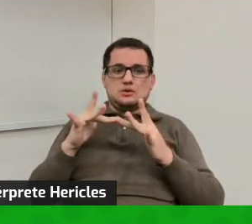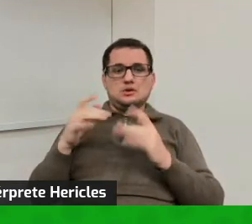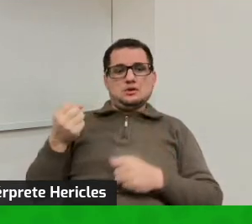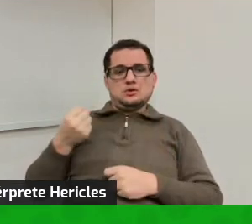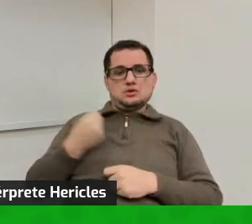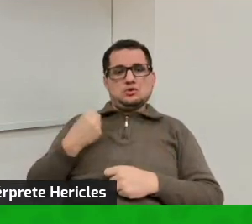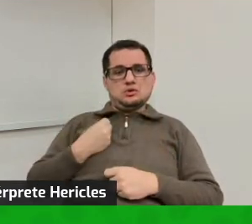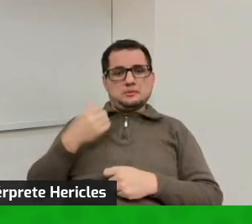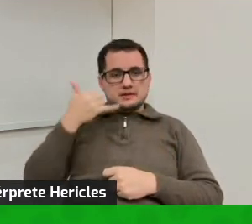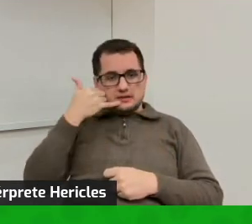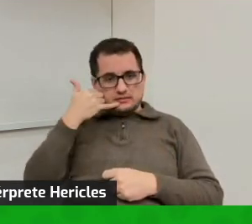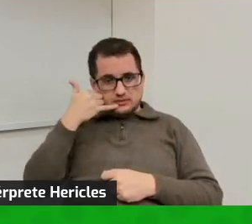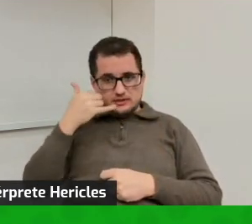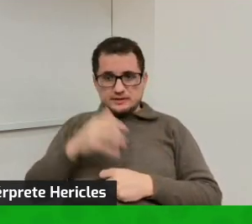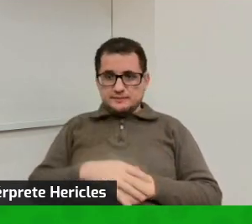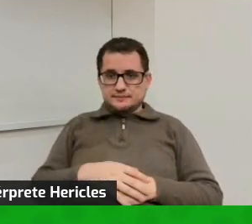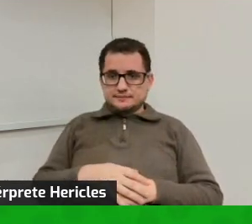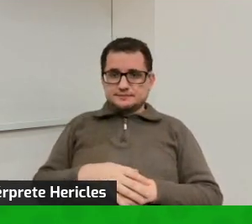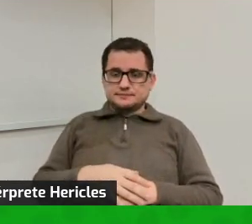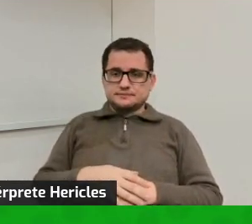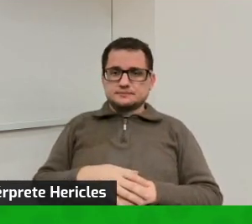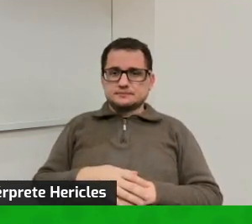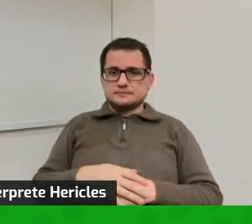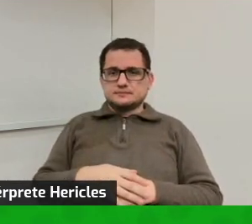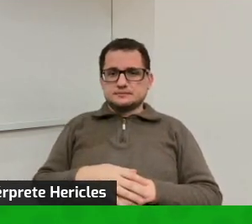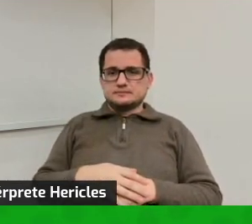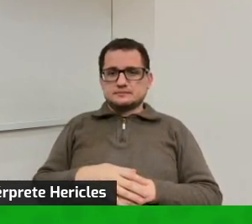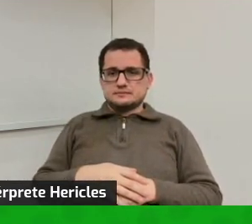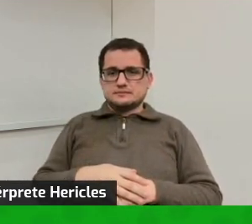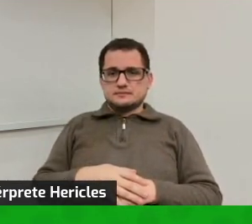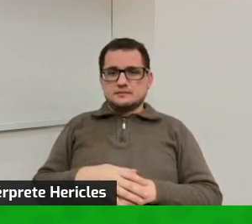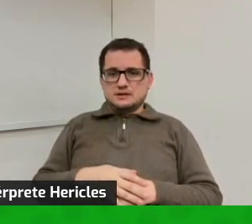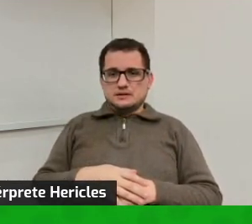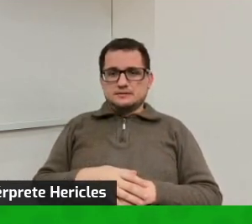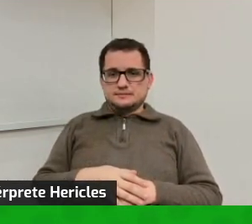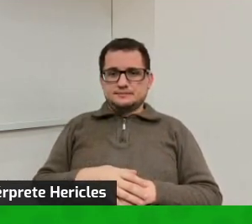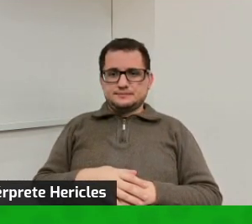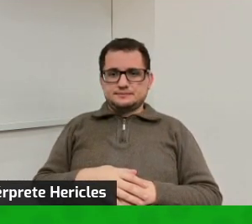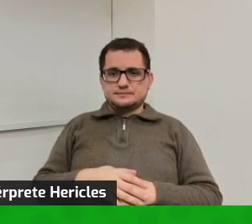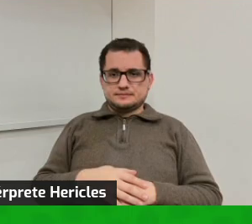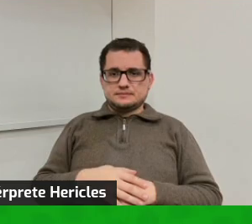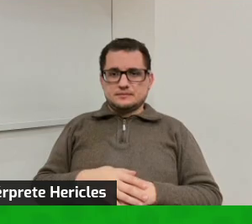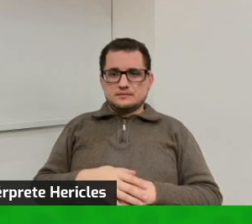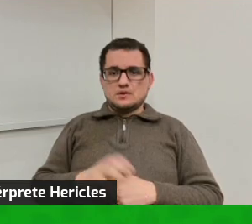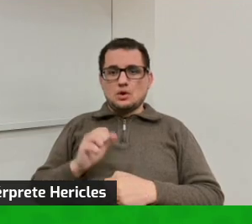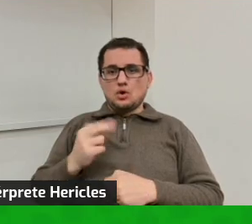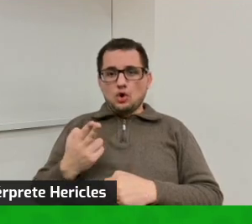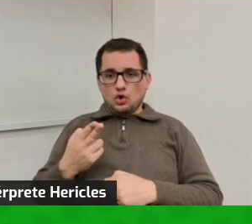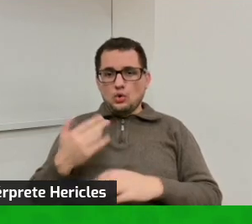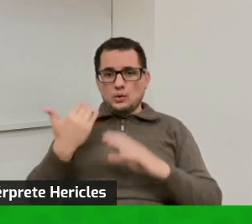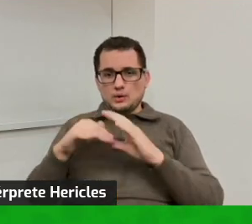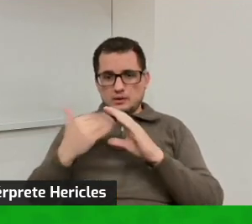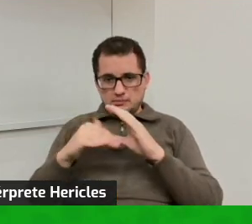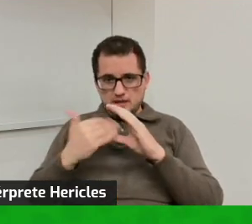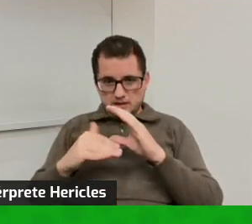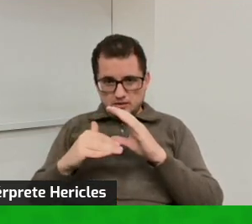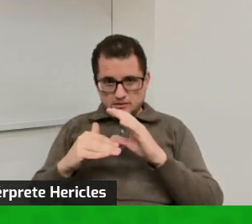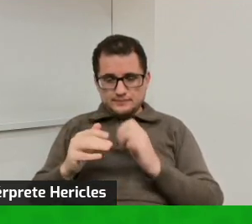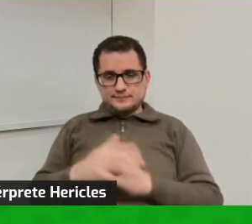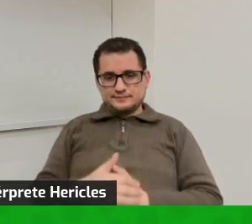gente vai puxar lá da nossa lista que foi cadastrada, o telefone, ou pelo seu e-mail.